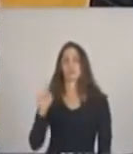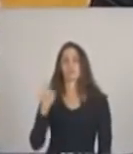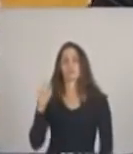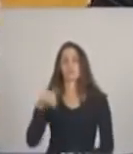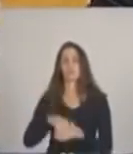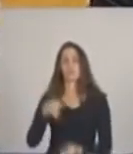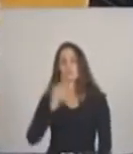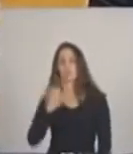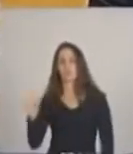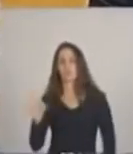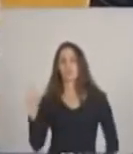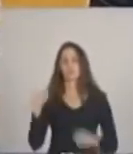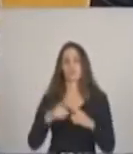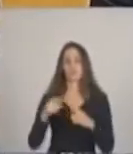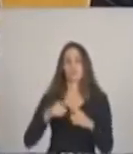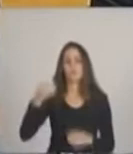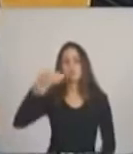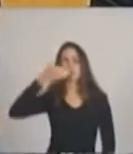Hércules.